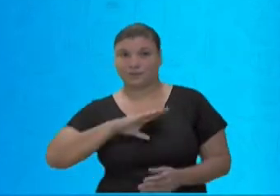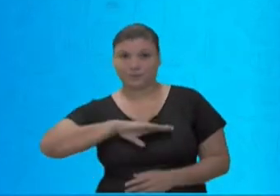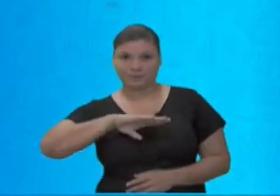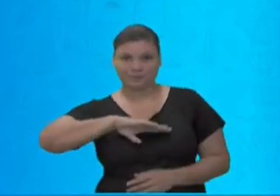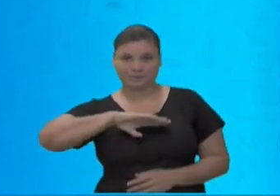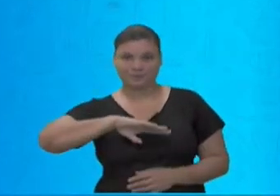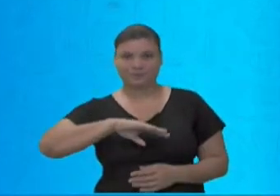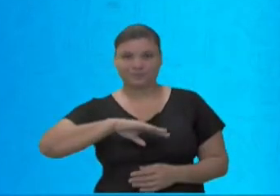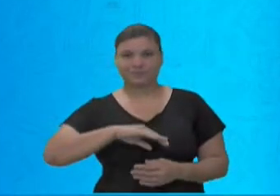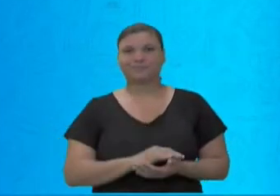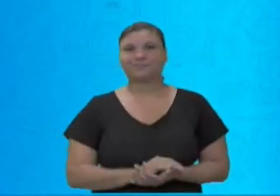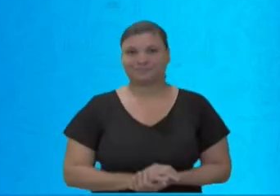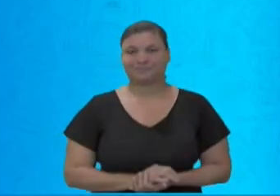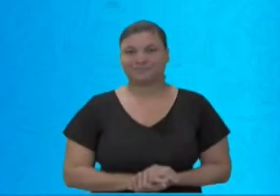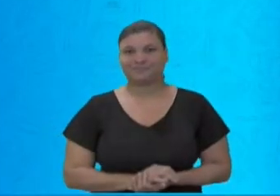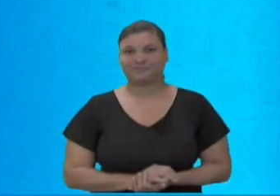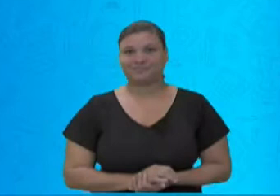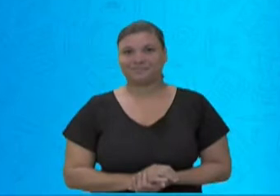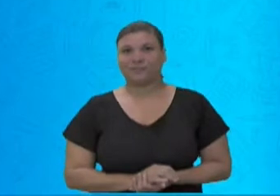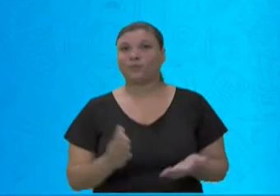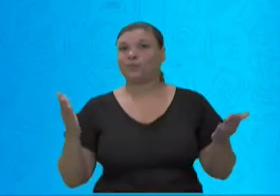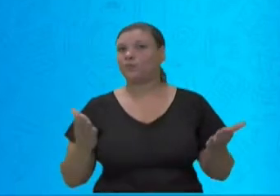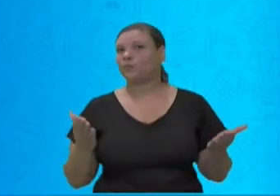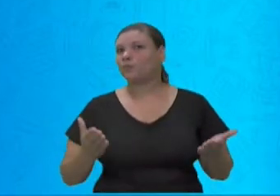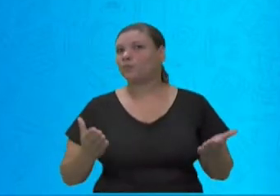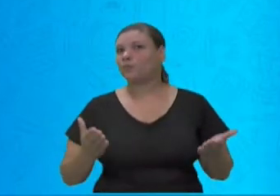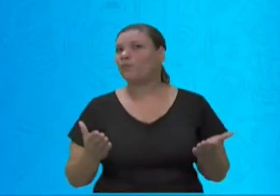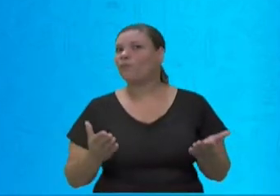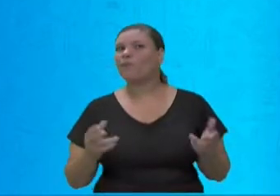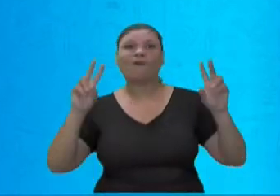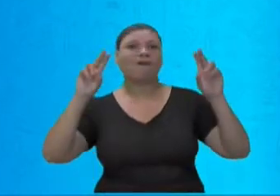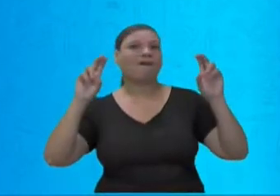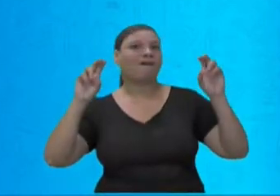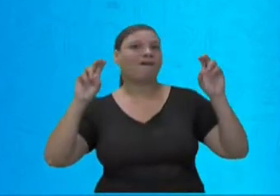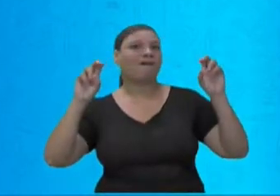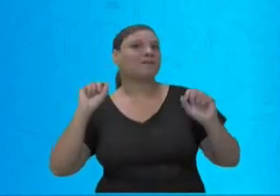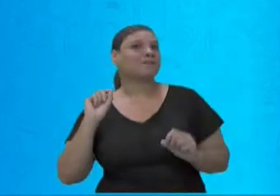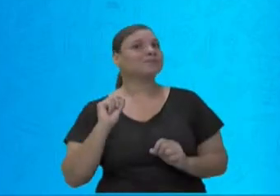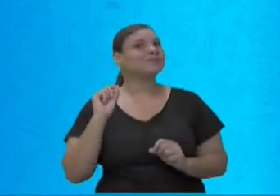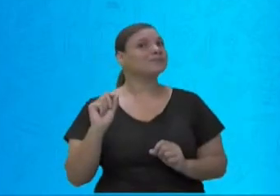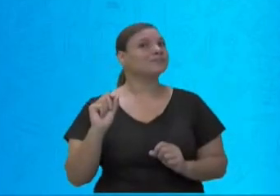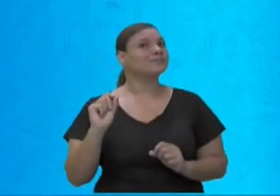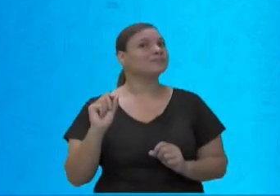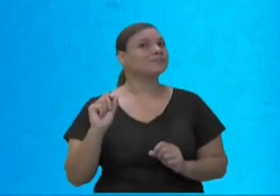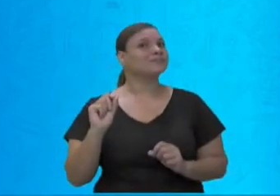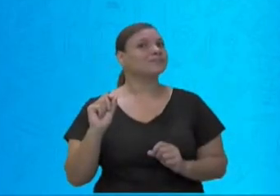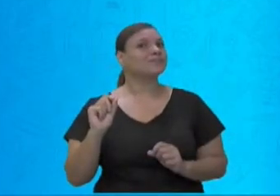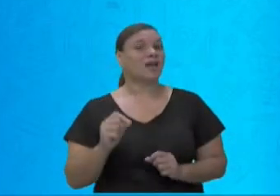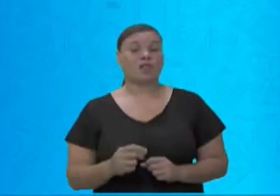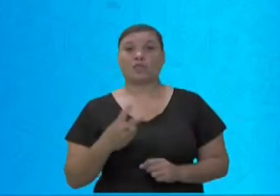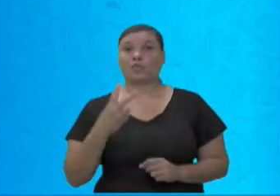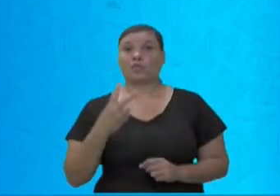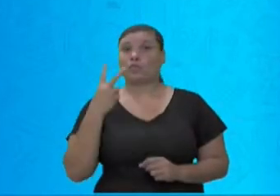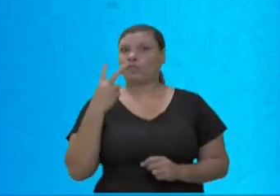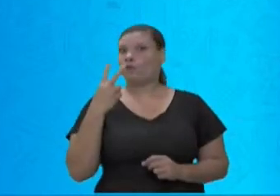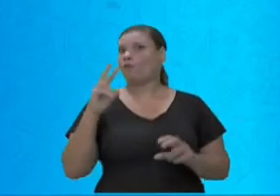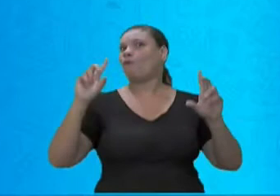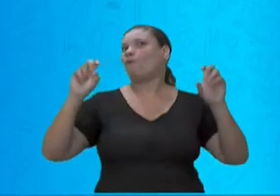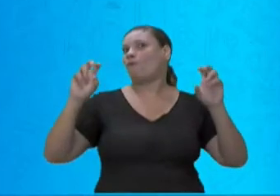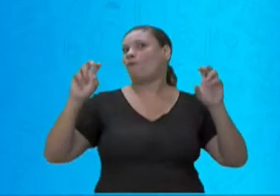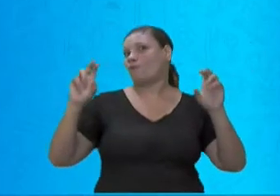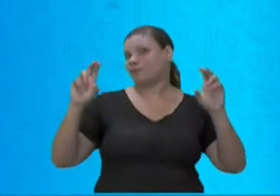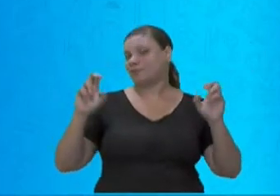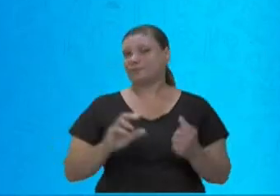portuguesa. Isso! E hoje nós temos uma aula especial. 2 temas. Vamos lá,